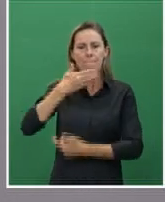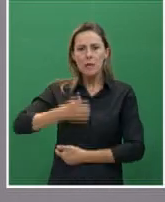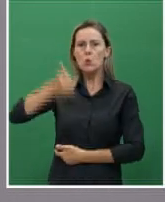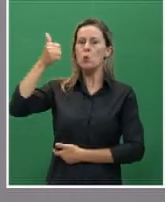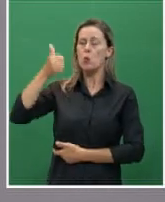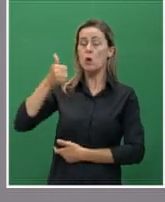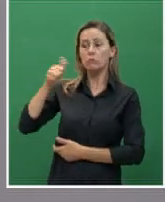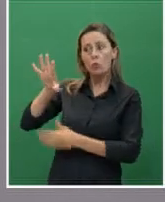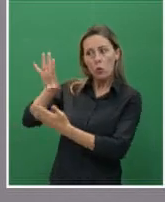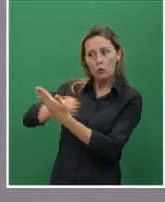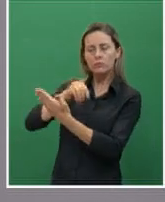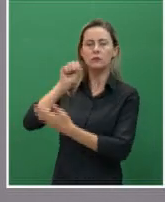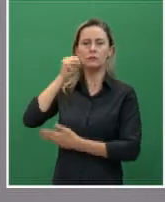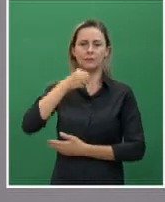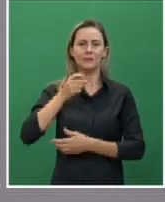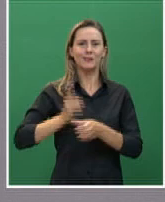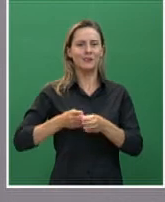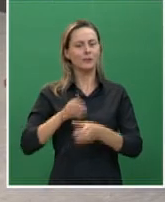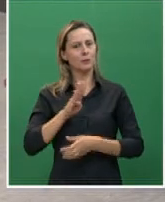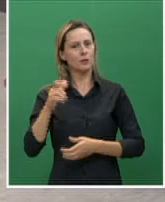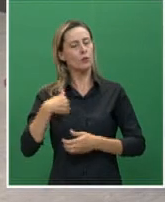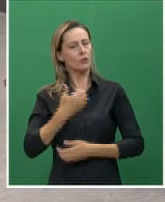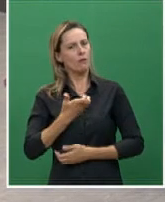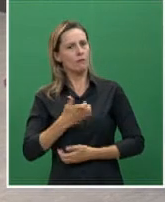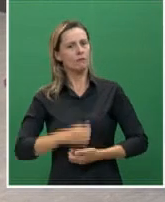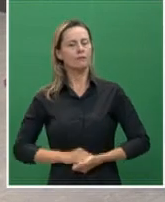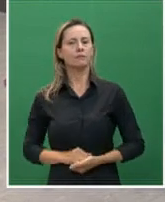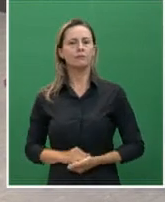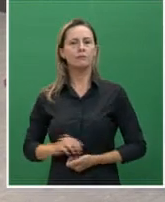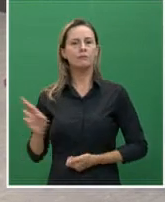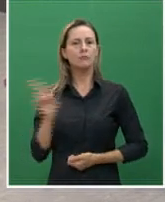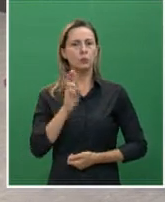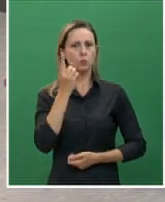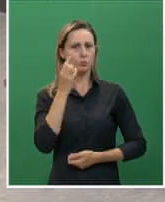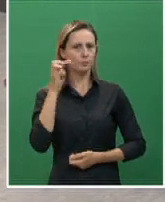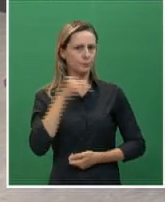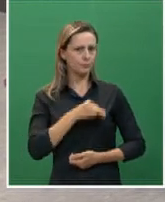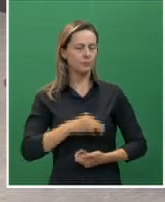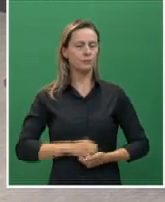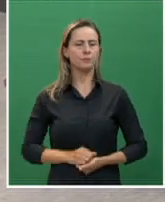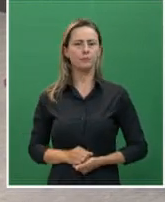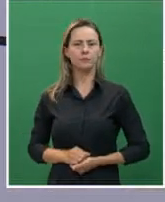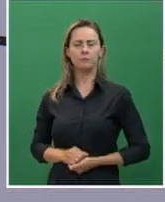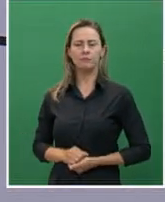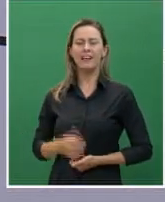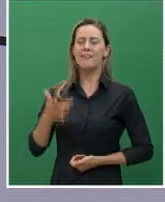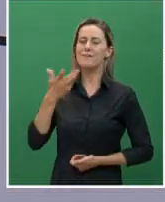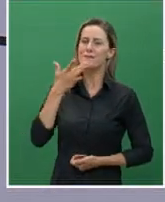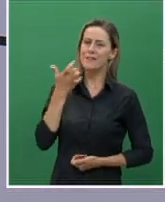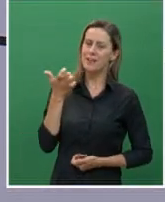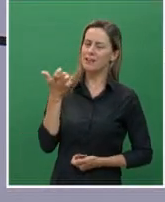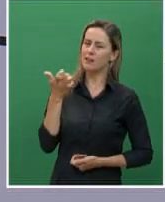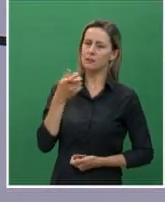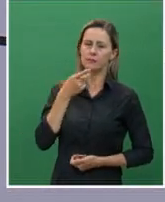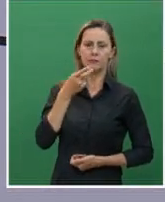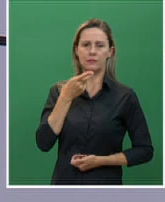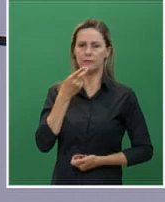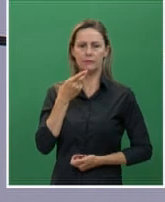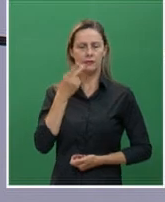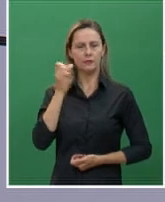é assim que uma pessoa me fazer a cidade que a gente quer um minuto e é fácil falar